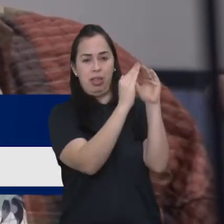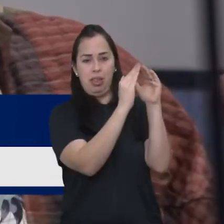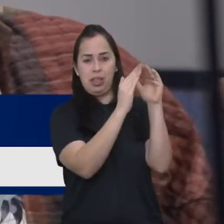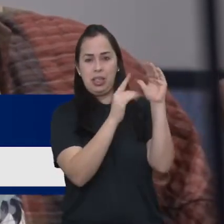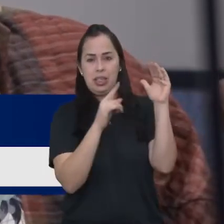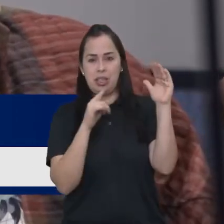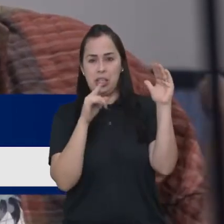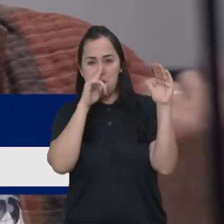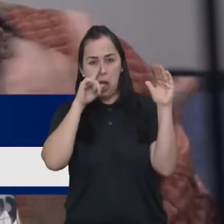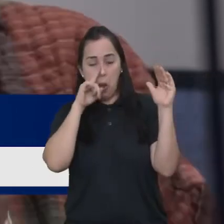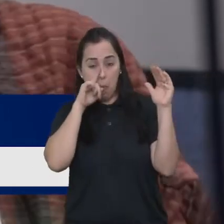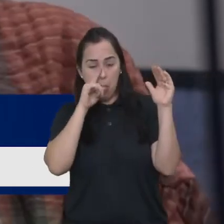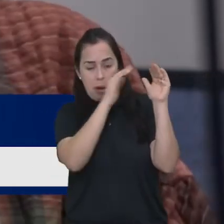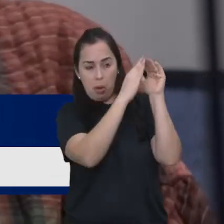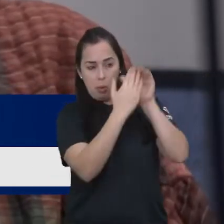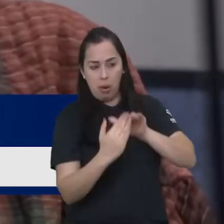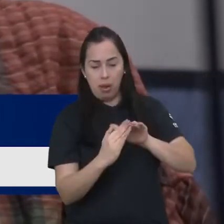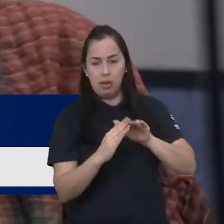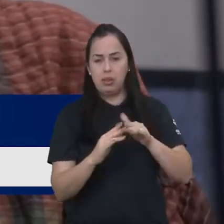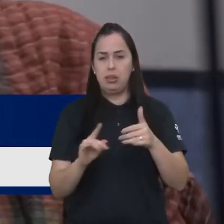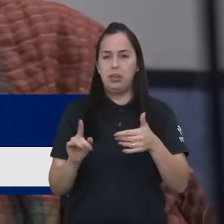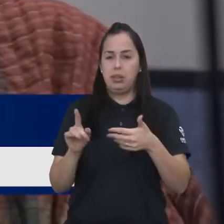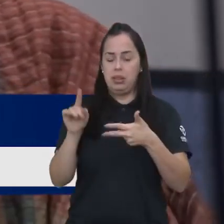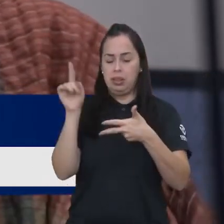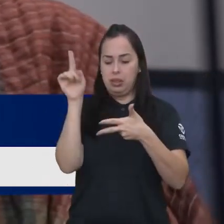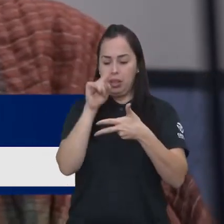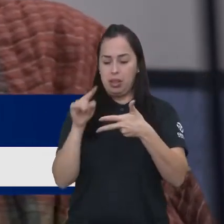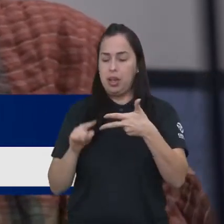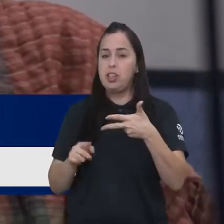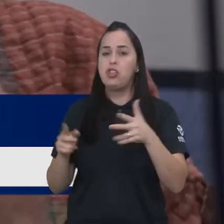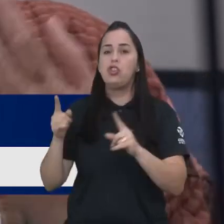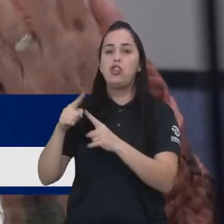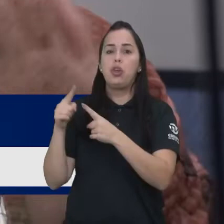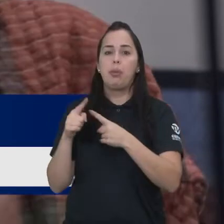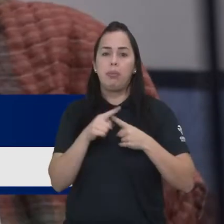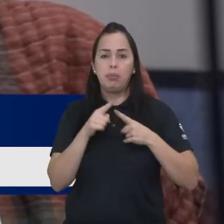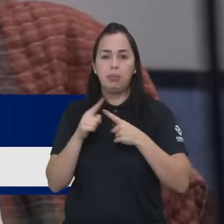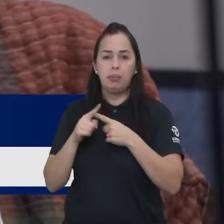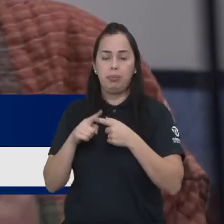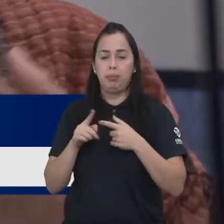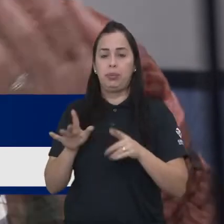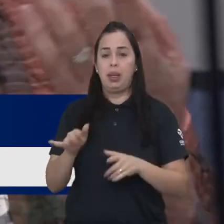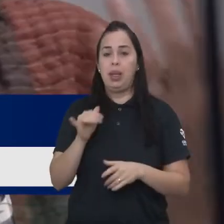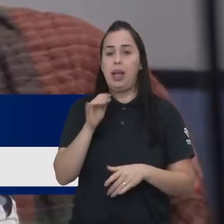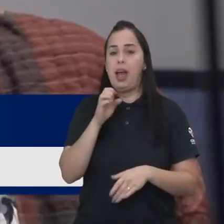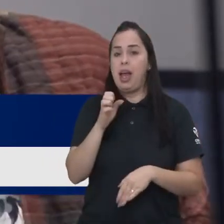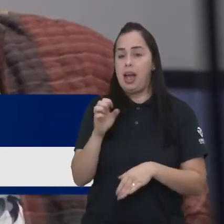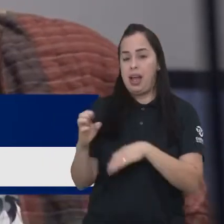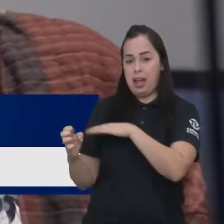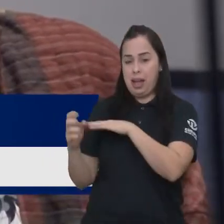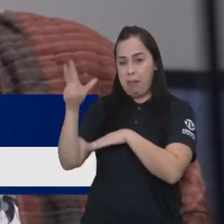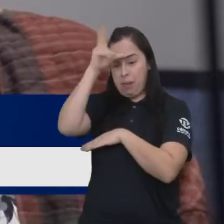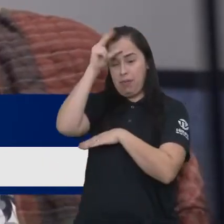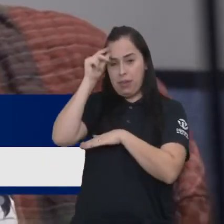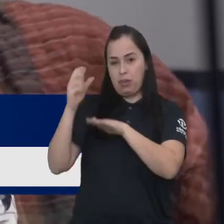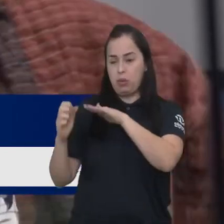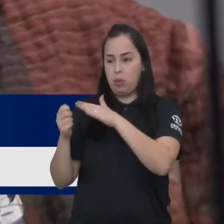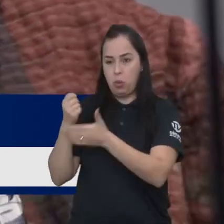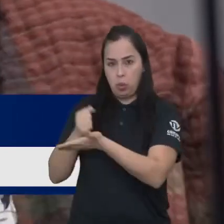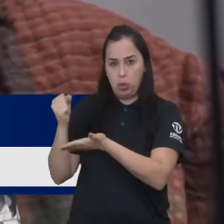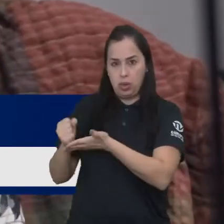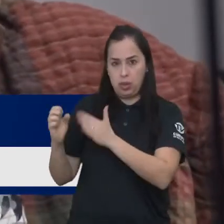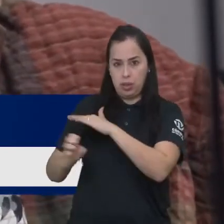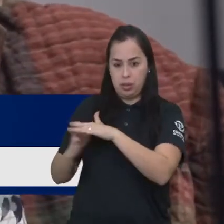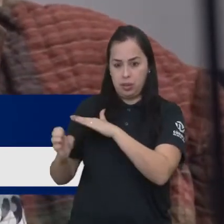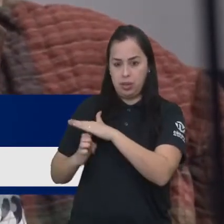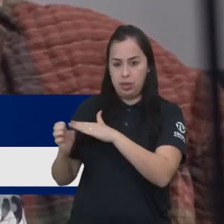risco três, depois teve outra avaliação da Prefeitura, que contratou uma empresa muito boa, passou para risco três, e